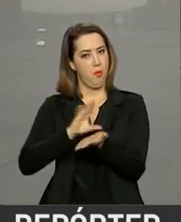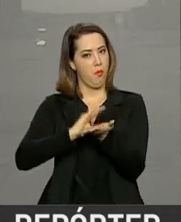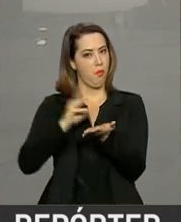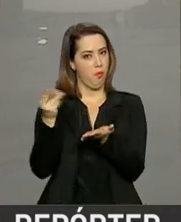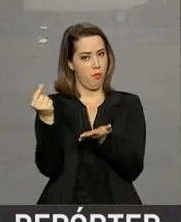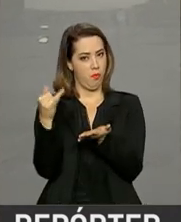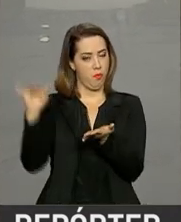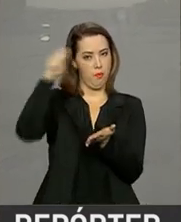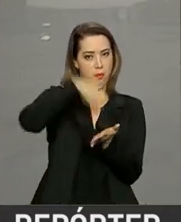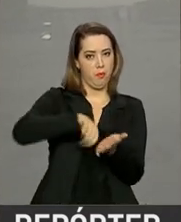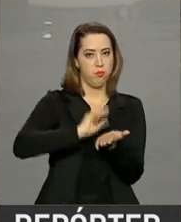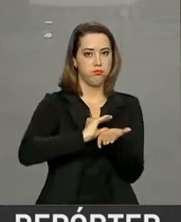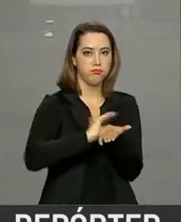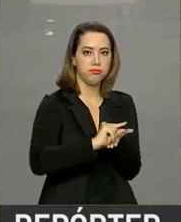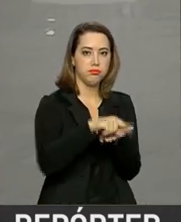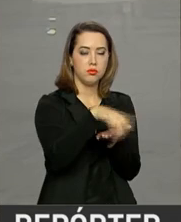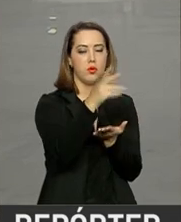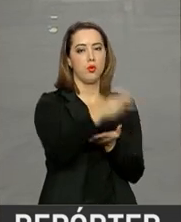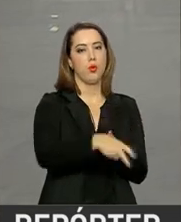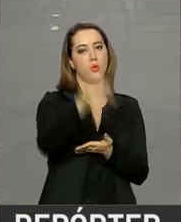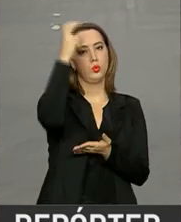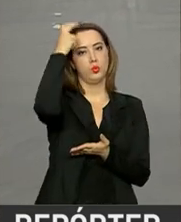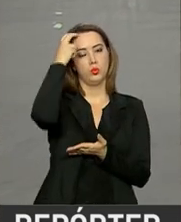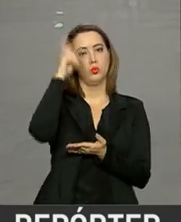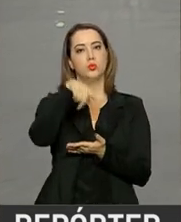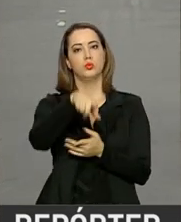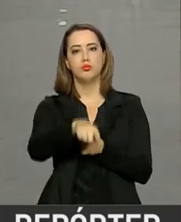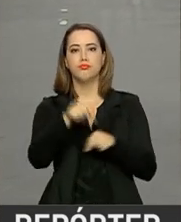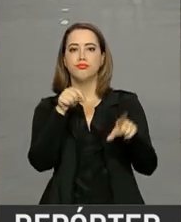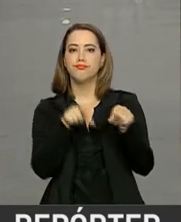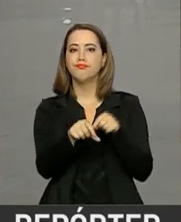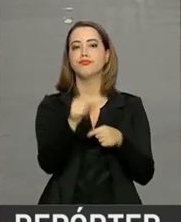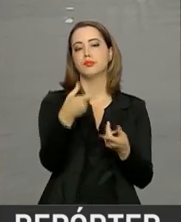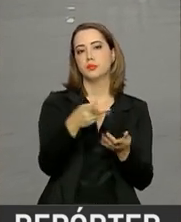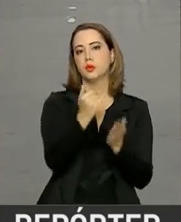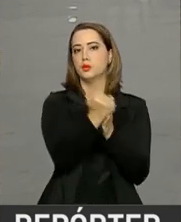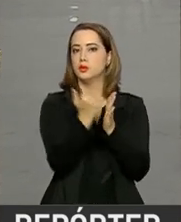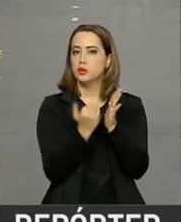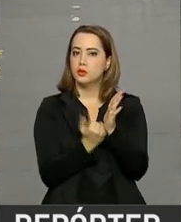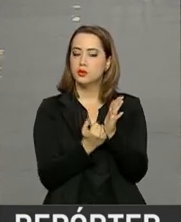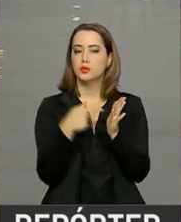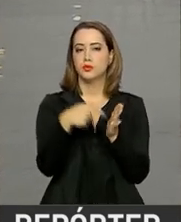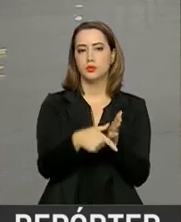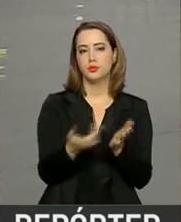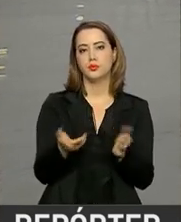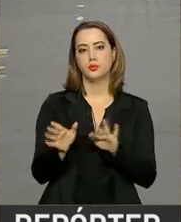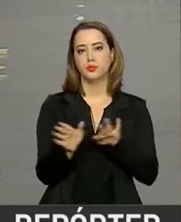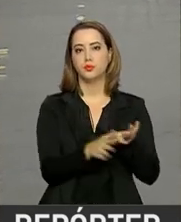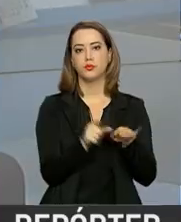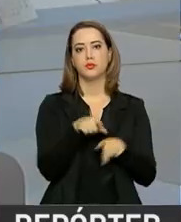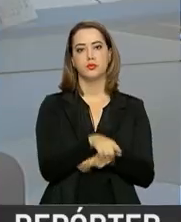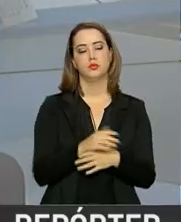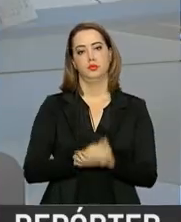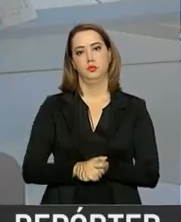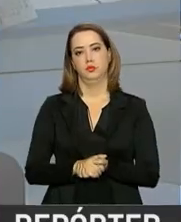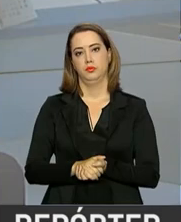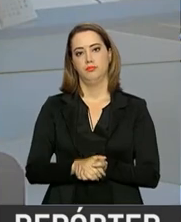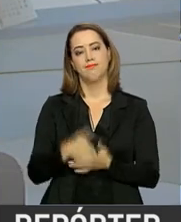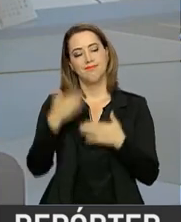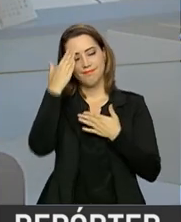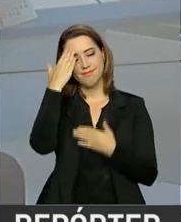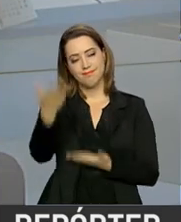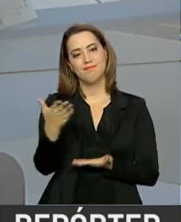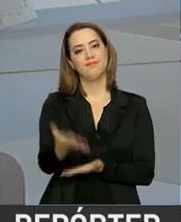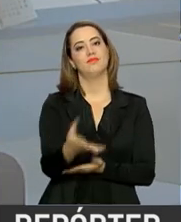país a partir de projetos selecionados pela lei ran eu volto com você no estúdio Jaime Paulo